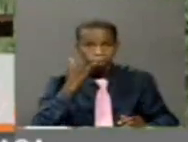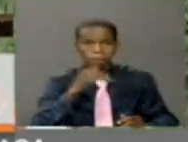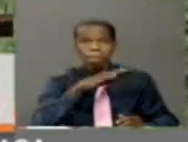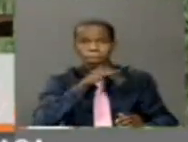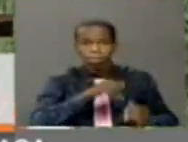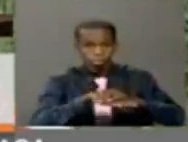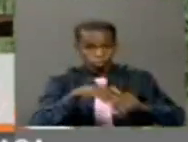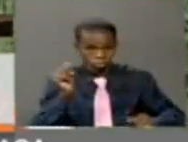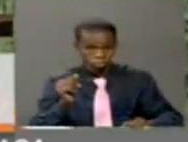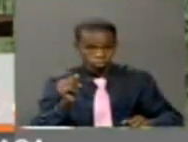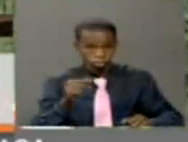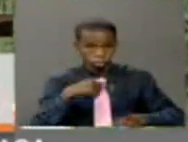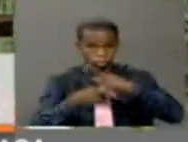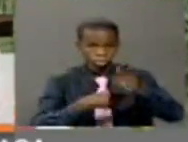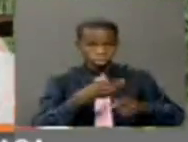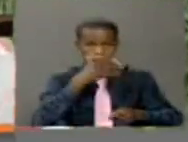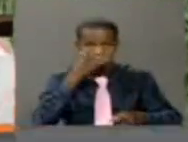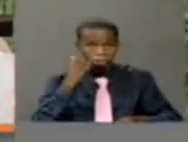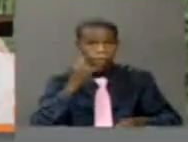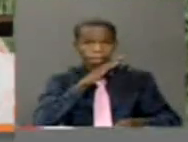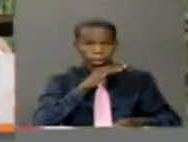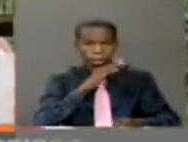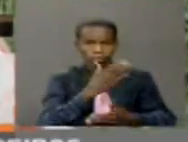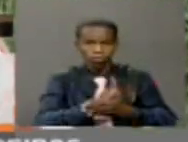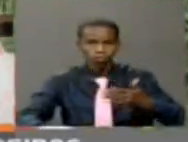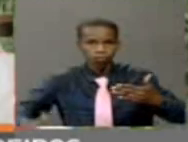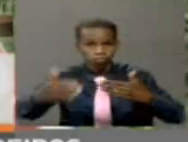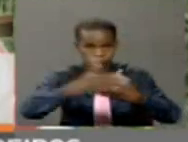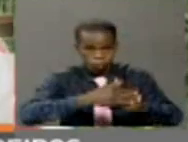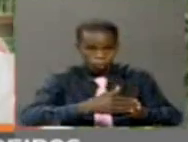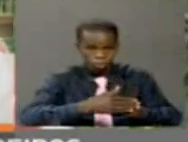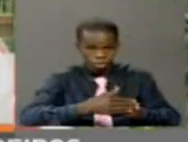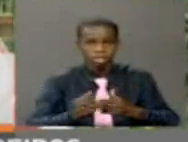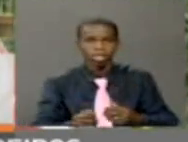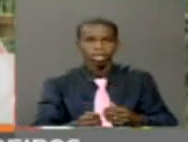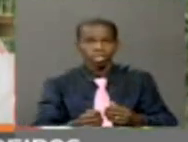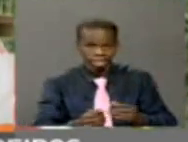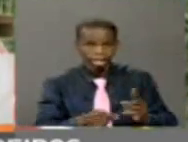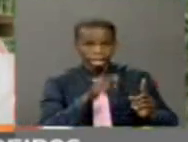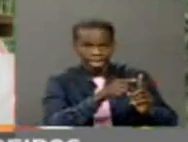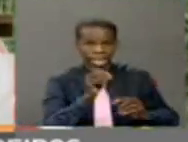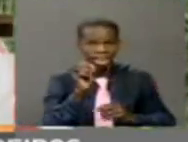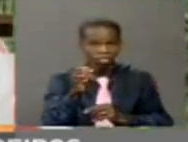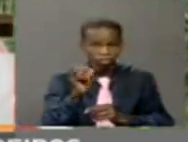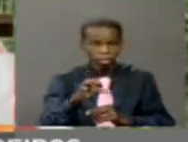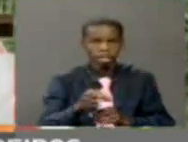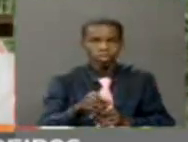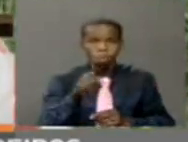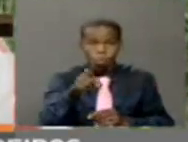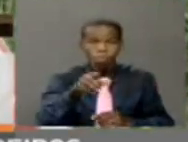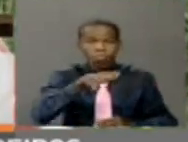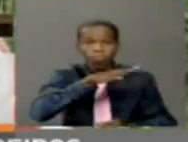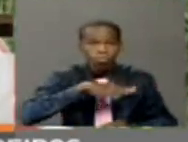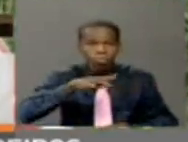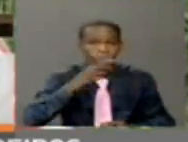então, lhes digam assim, quando houver um sinal no céu de uma nuvem